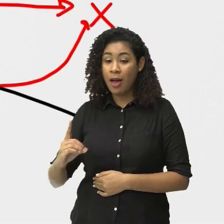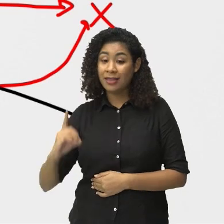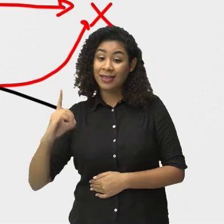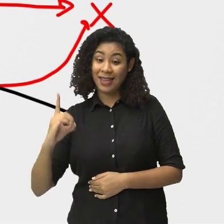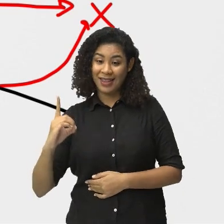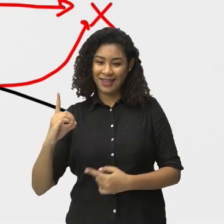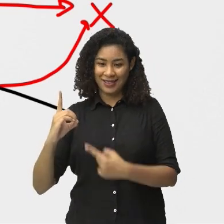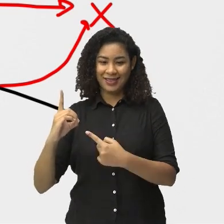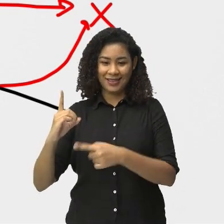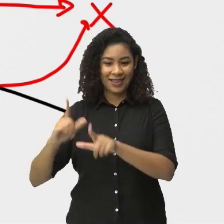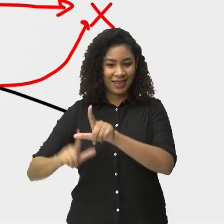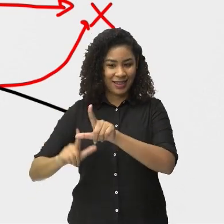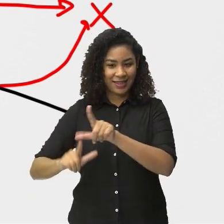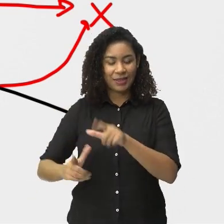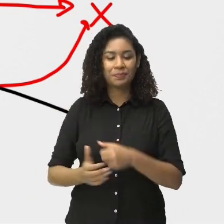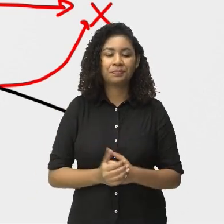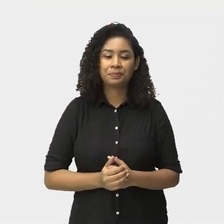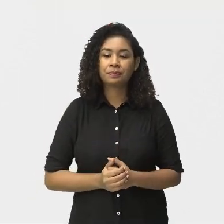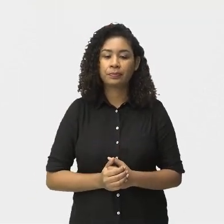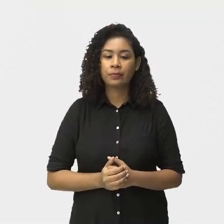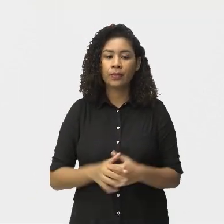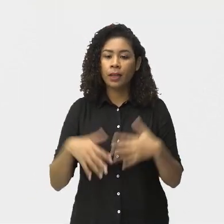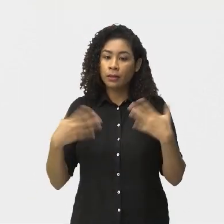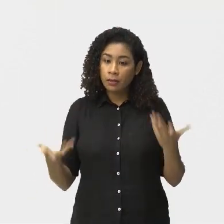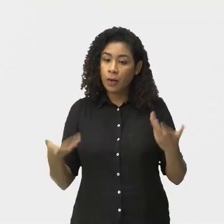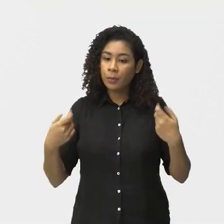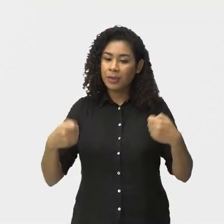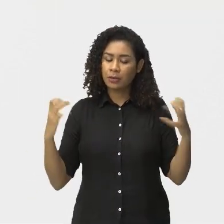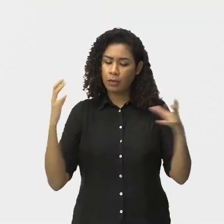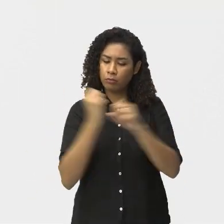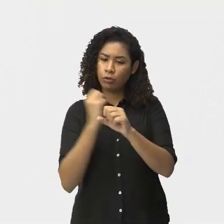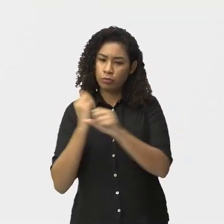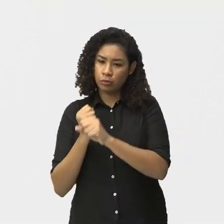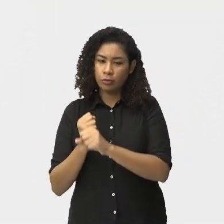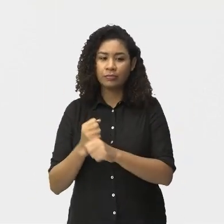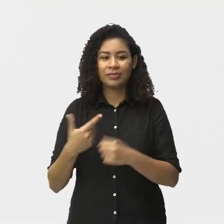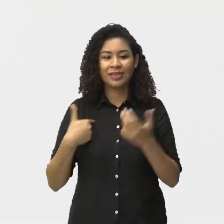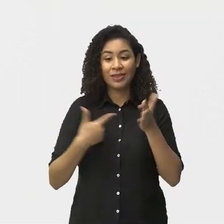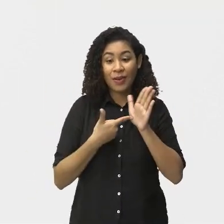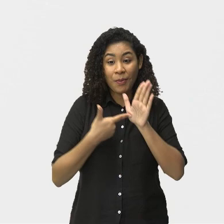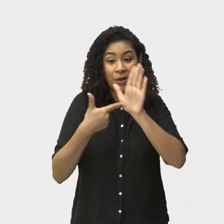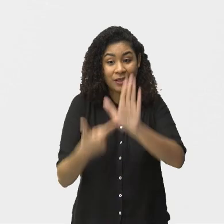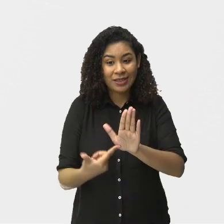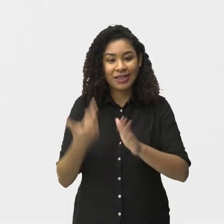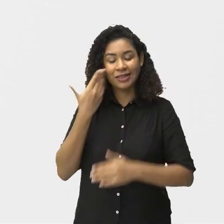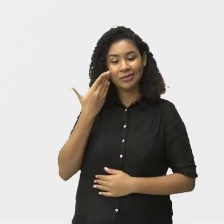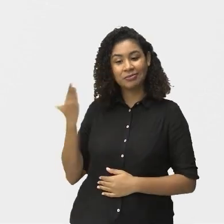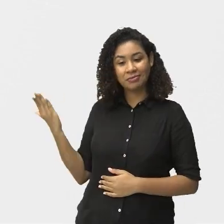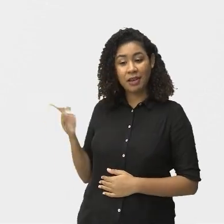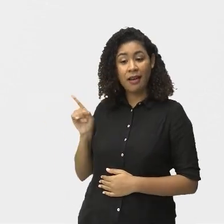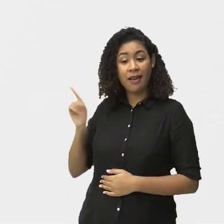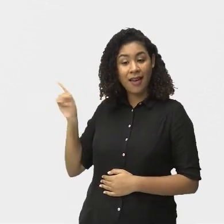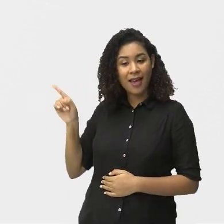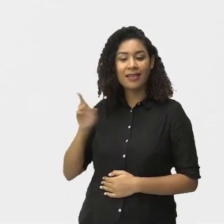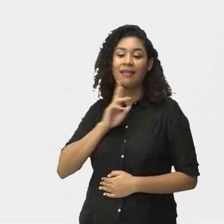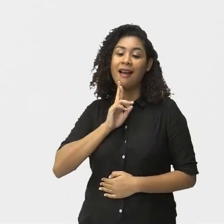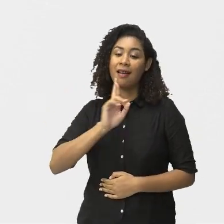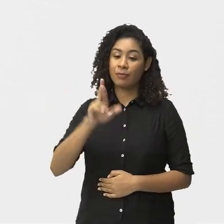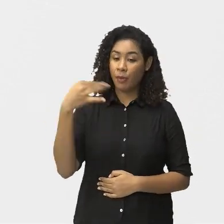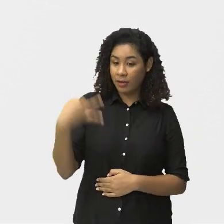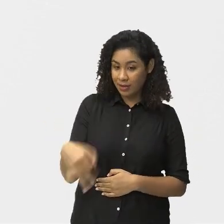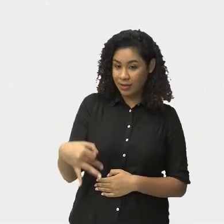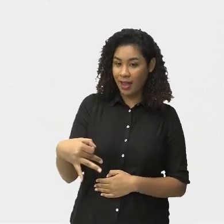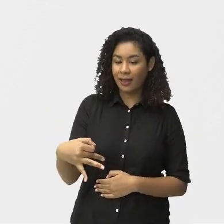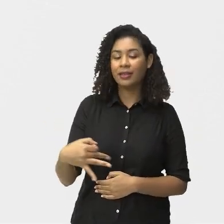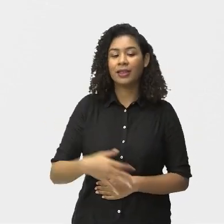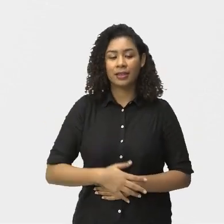poder determinar essa distância. Então, eu trouxe aqui já para vocês, tá? Esse aqui é o nosso gabarito, tá? A distância vai